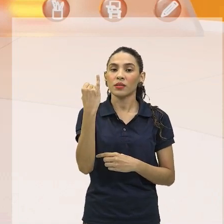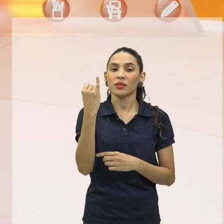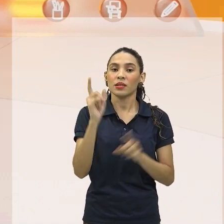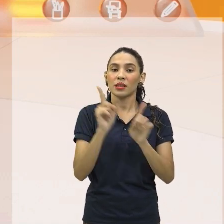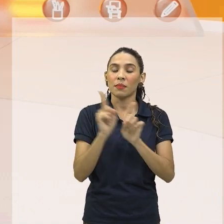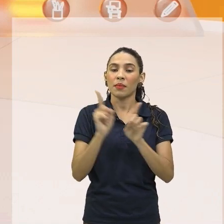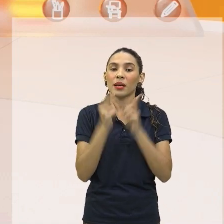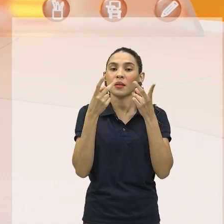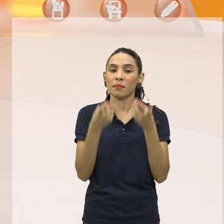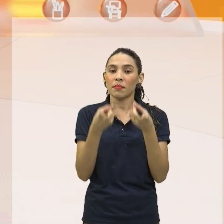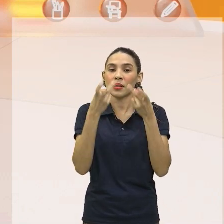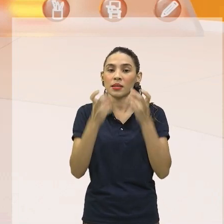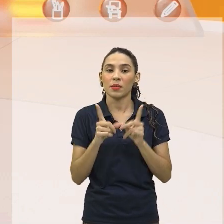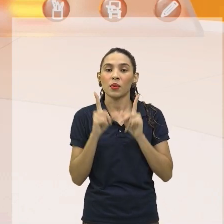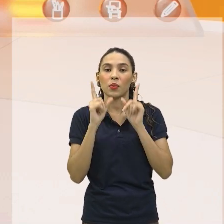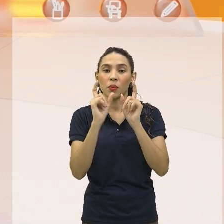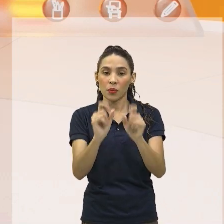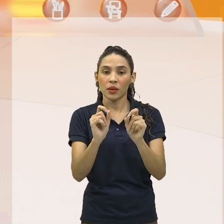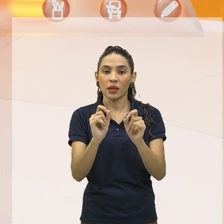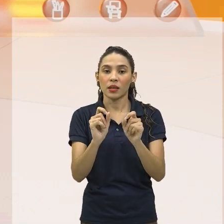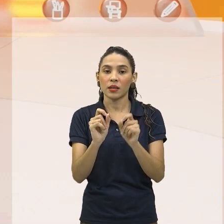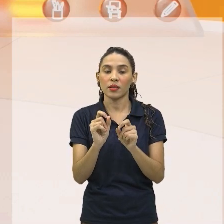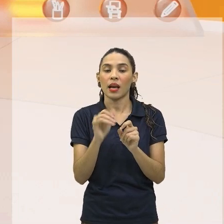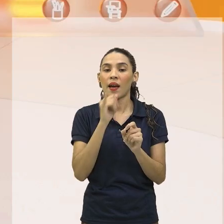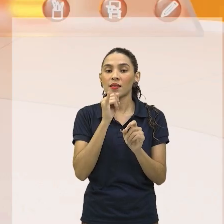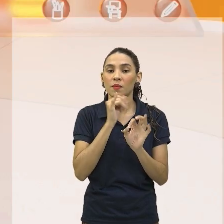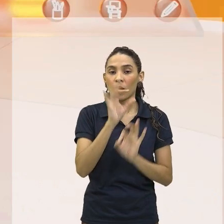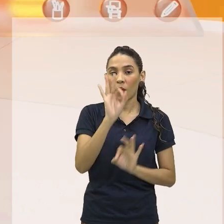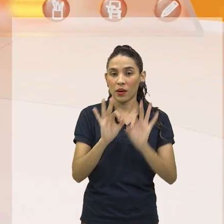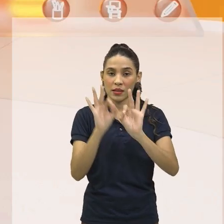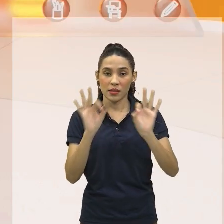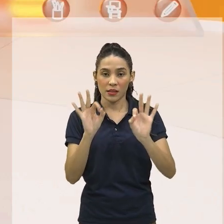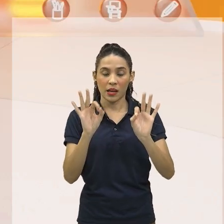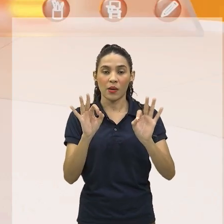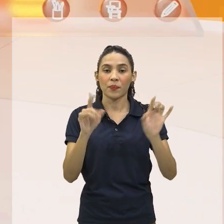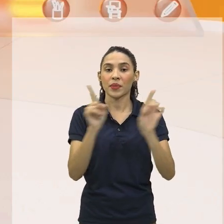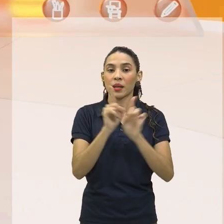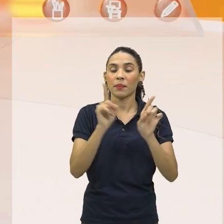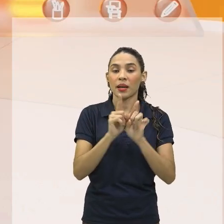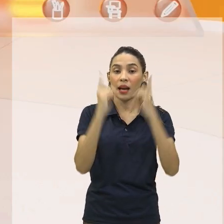nós percebermos justamente a divisão